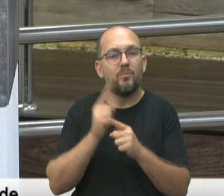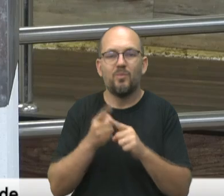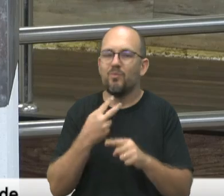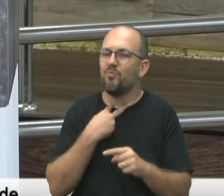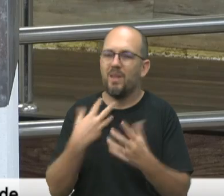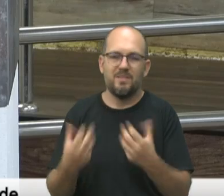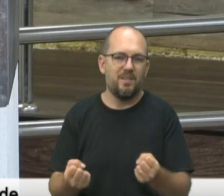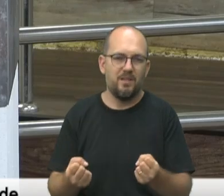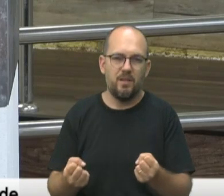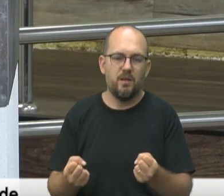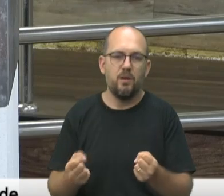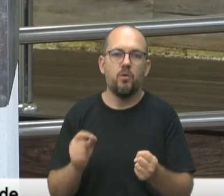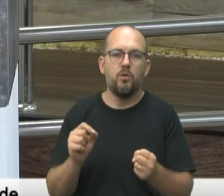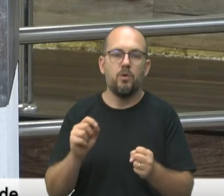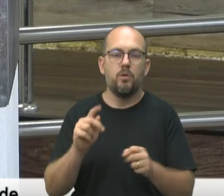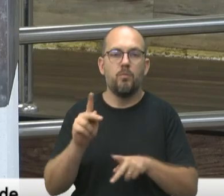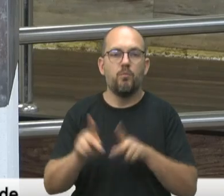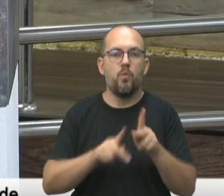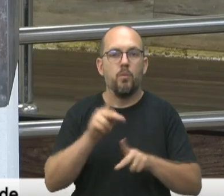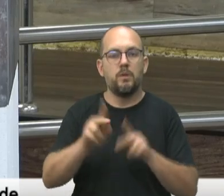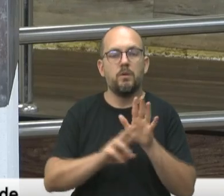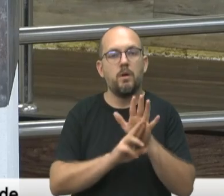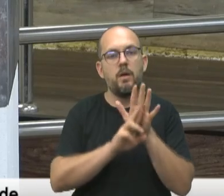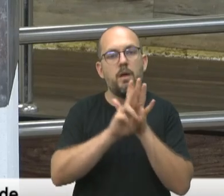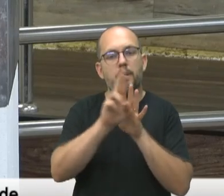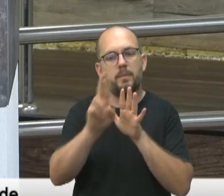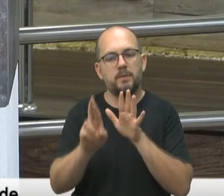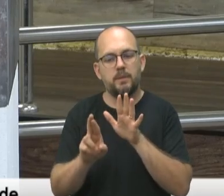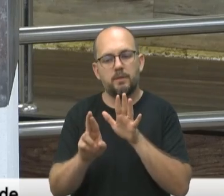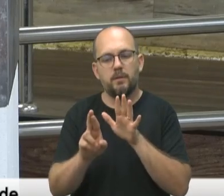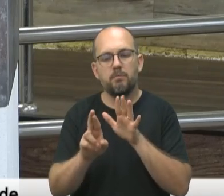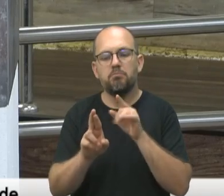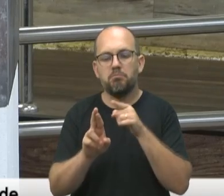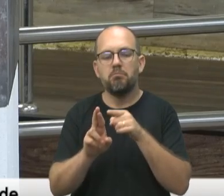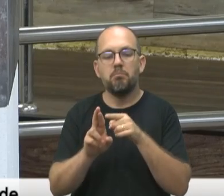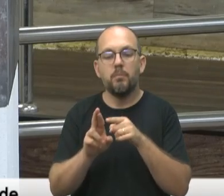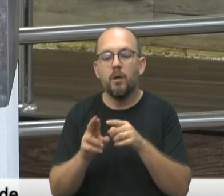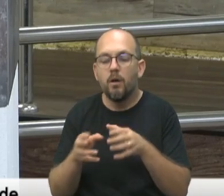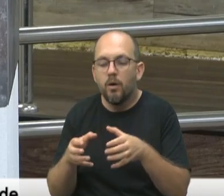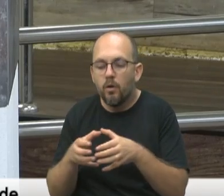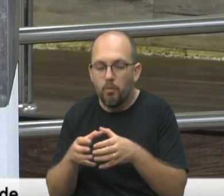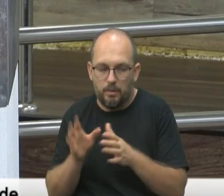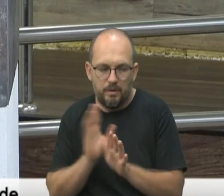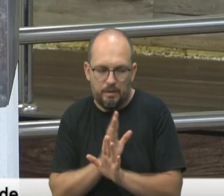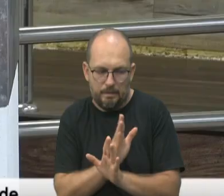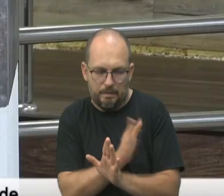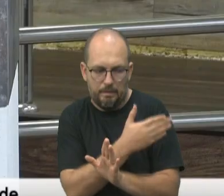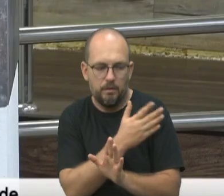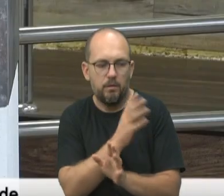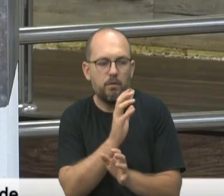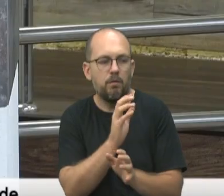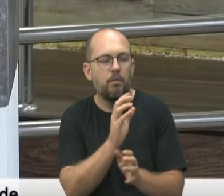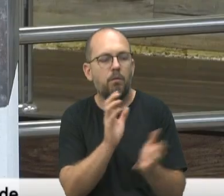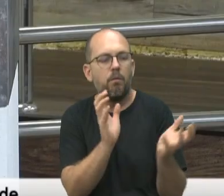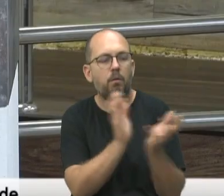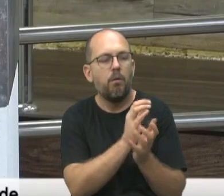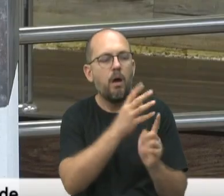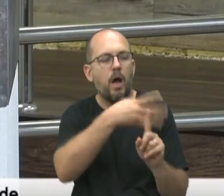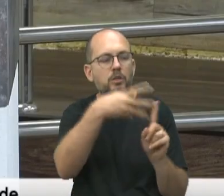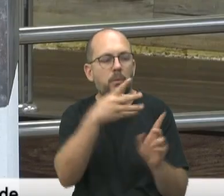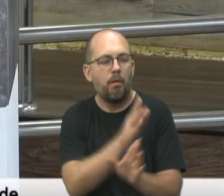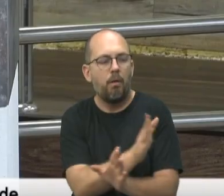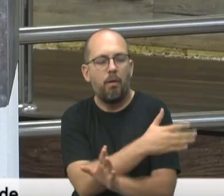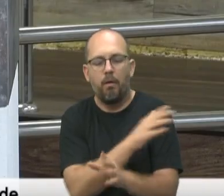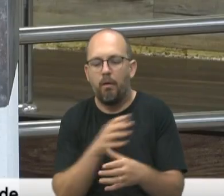inaceitável que a representação da população não represente uma parte dela por puro moralismo falso. Encerro a minha fala agora